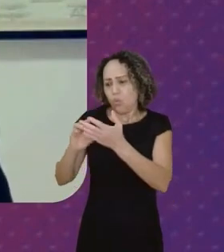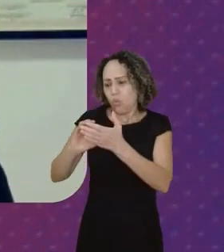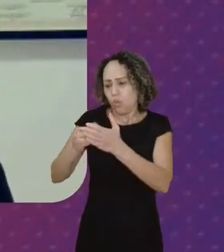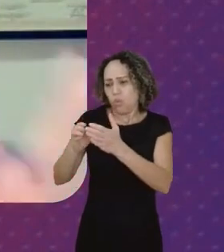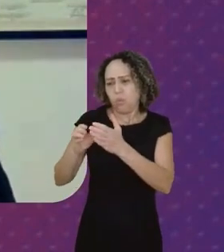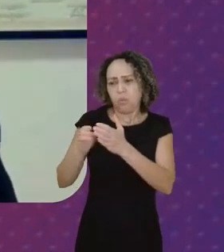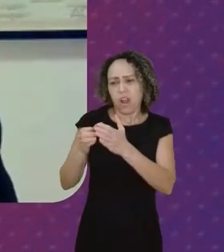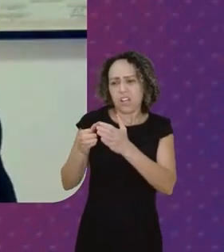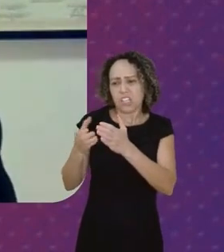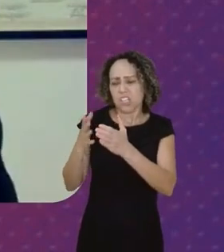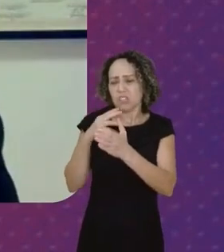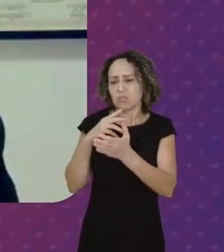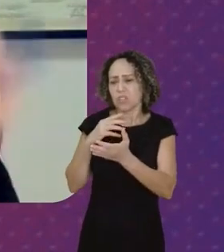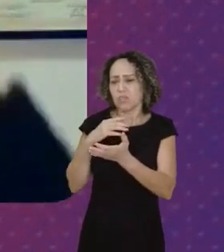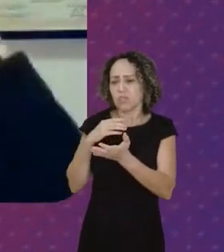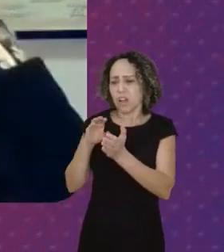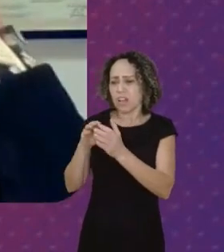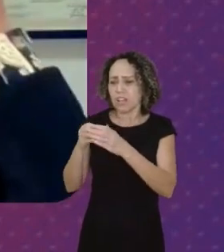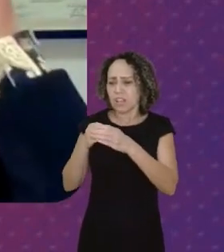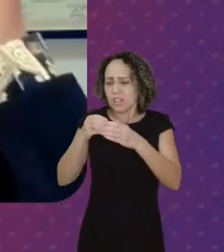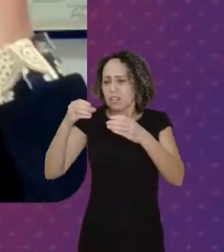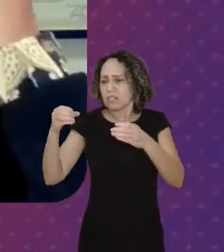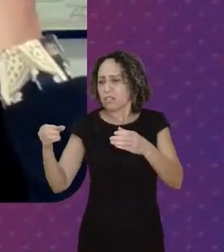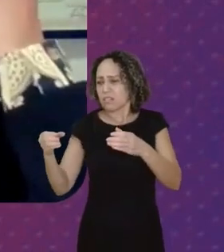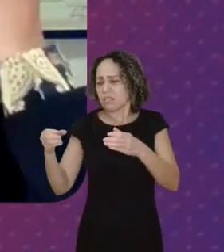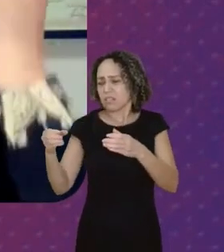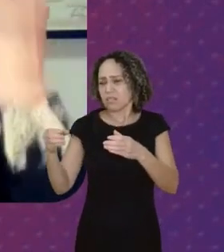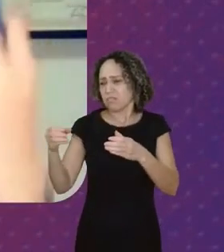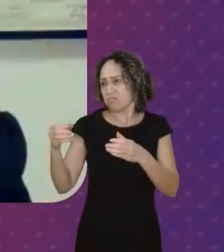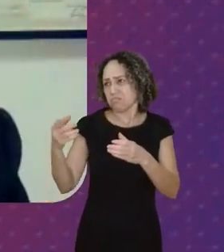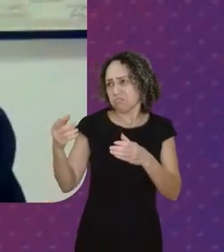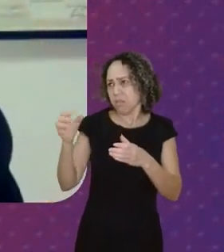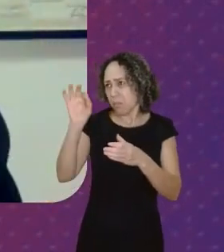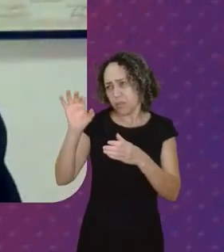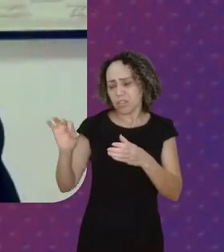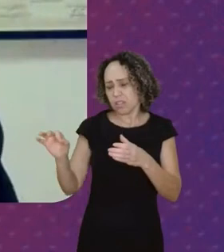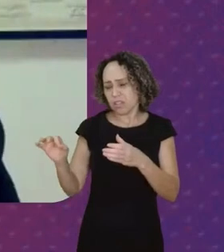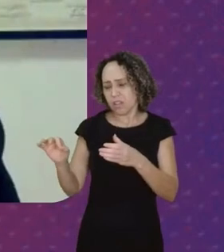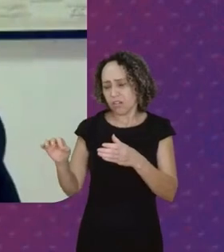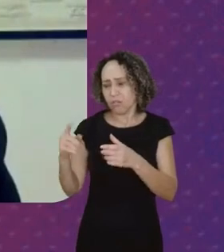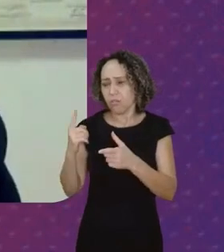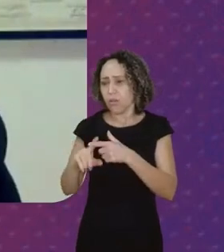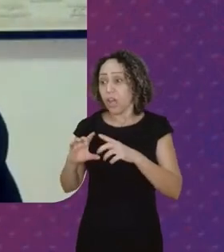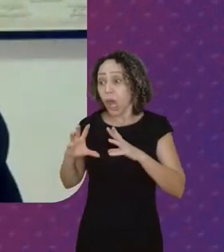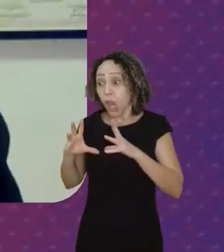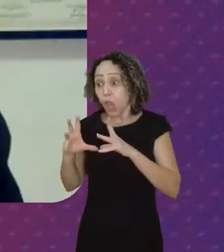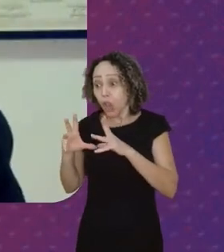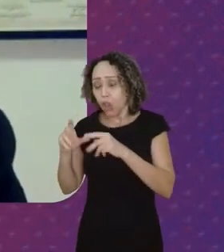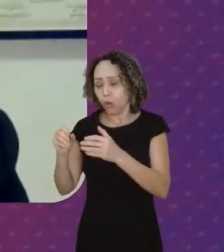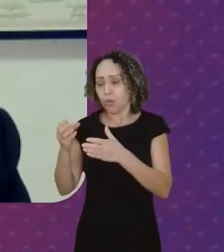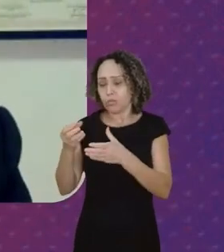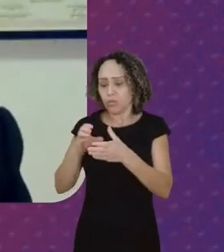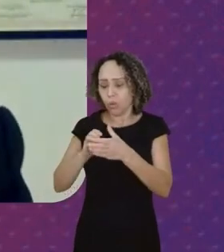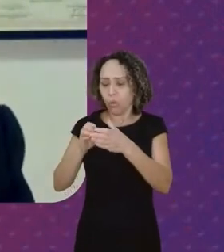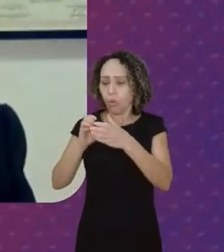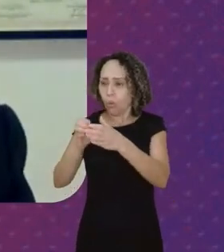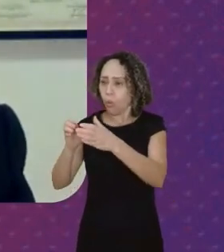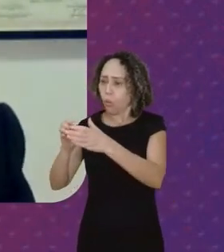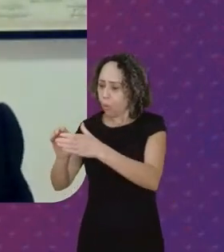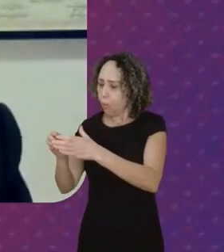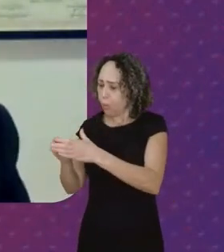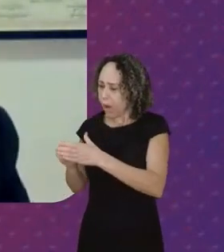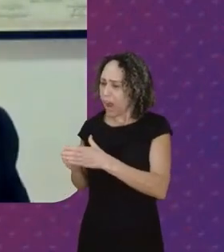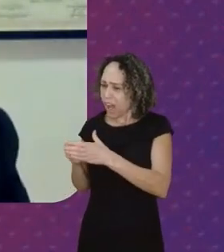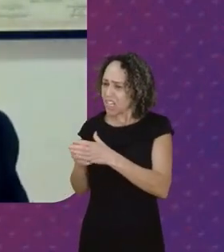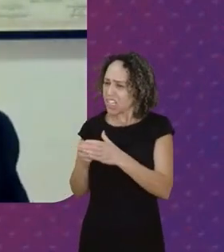vão formar a chapa da federação, porque todos os partidos, individualmente, eles vão ter que atender o